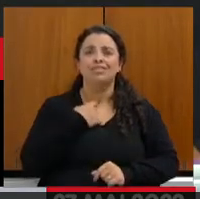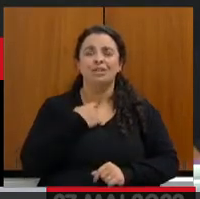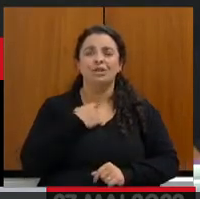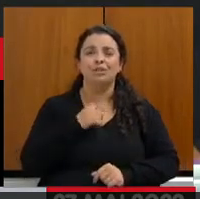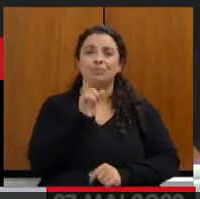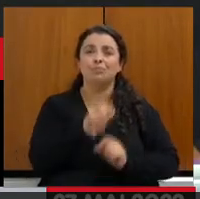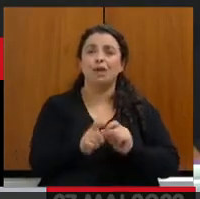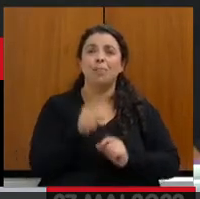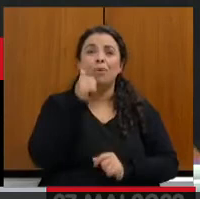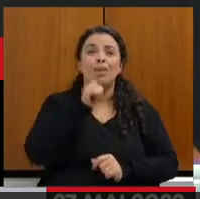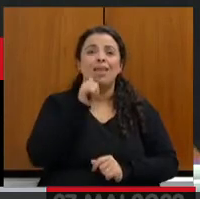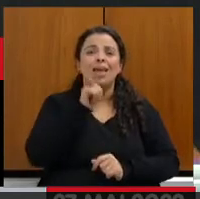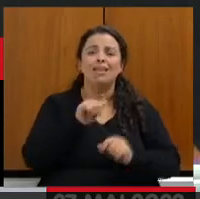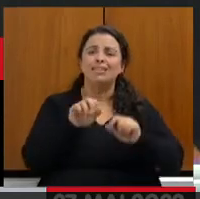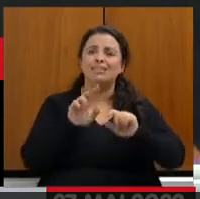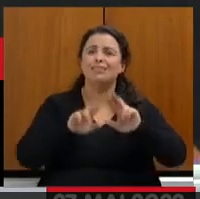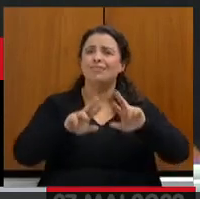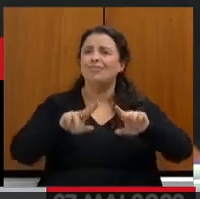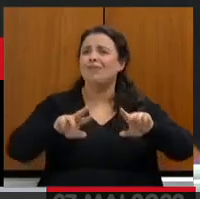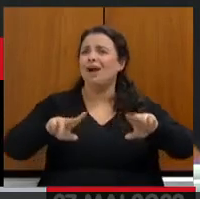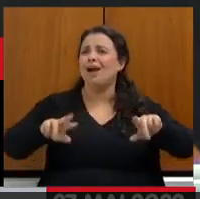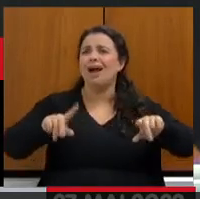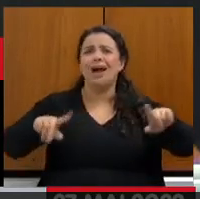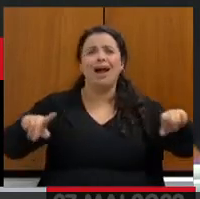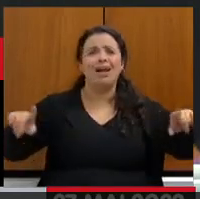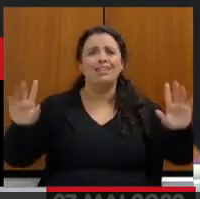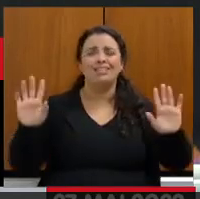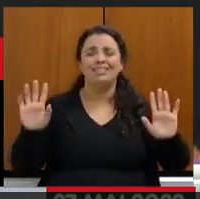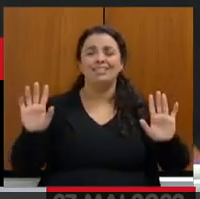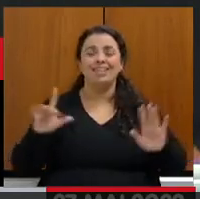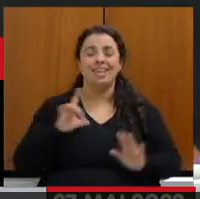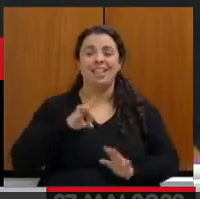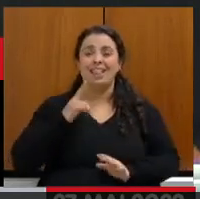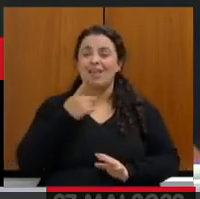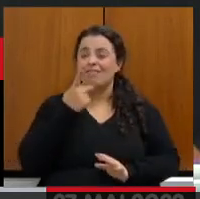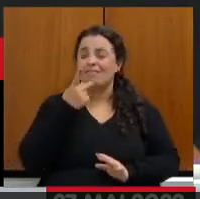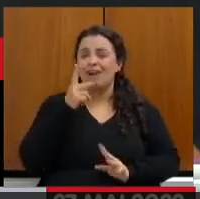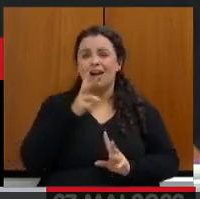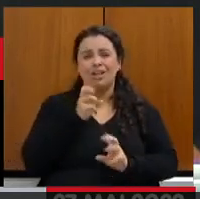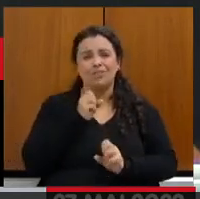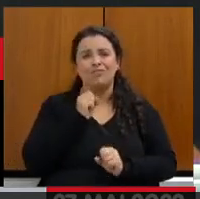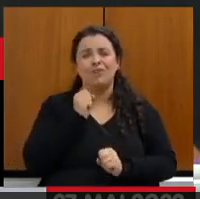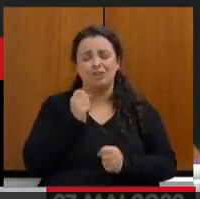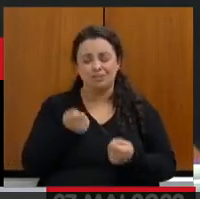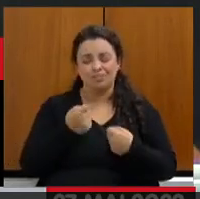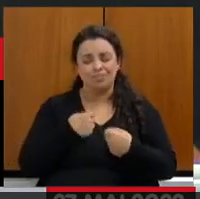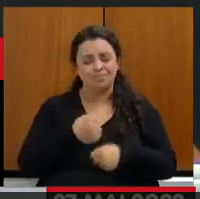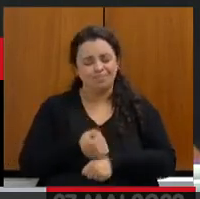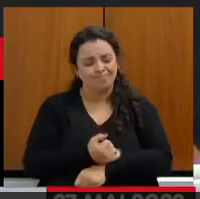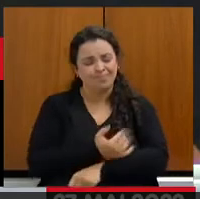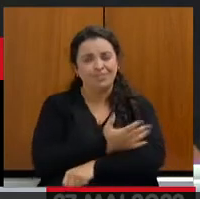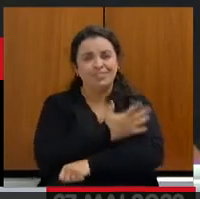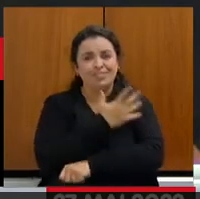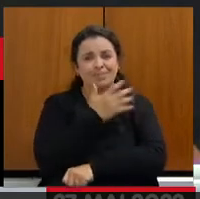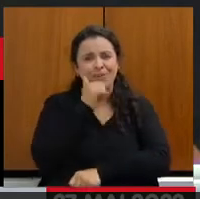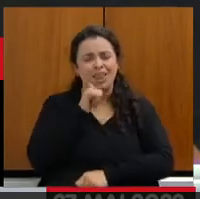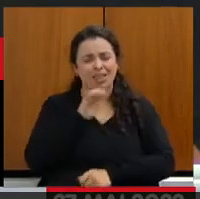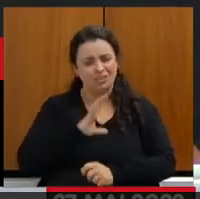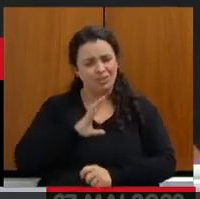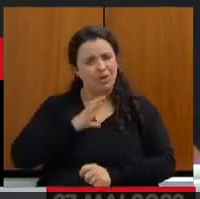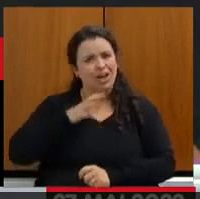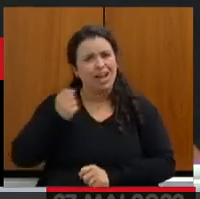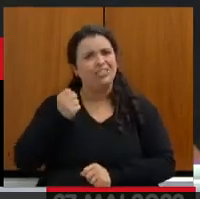mulheres que trouxeram falas é tão fortes que nos emocionaram tão Valentes